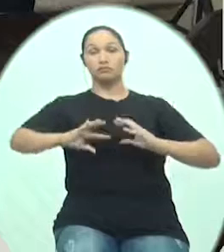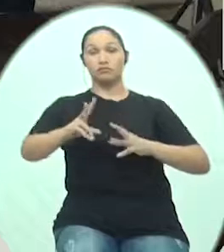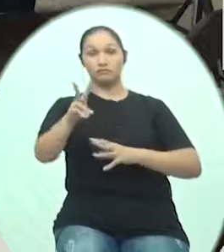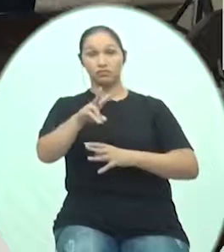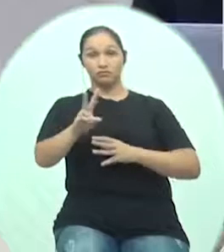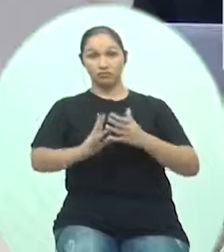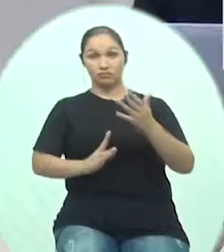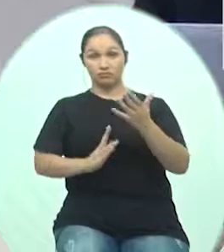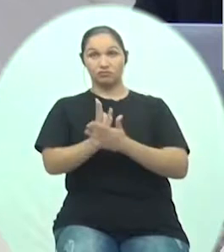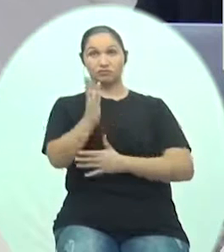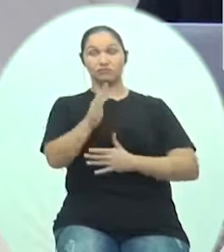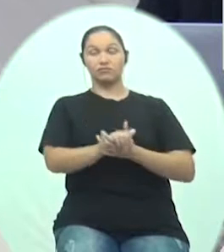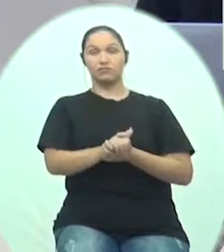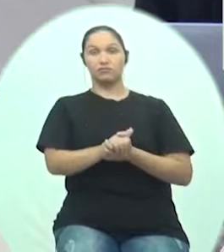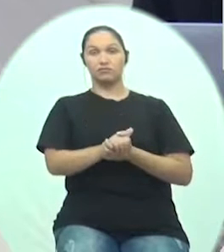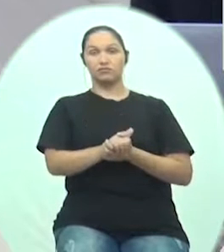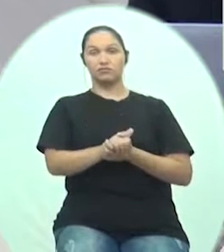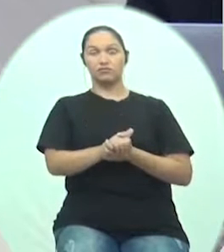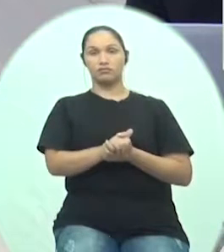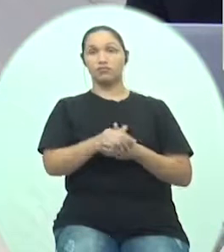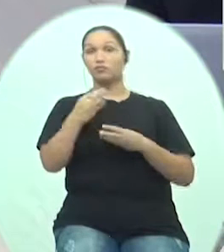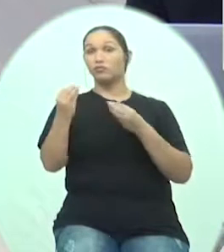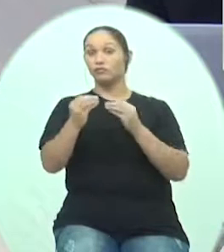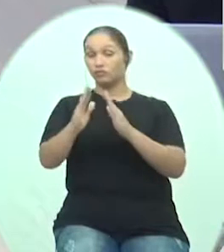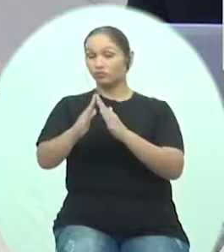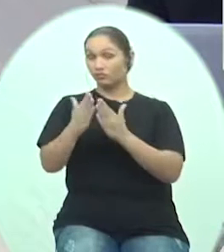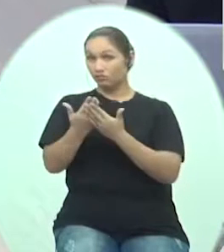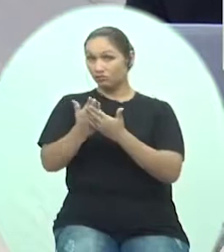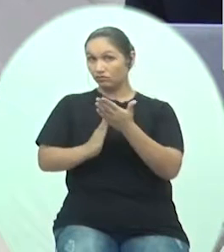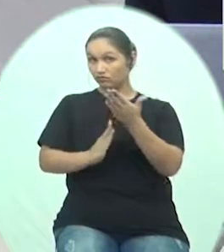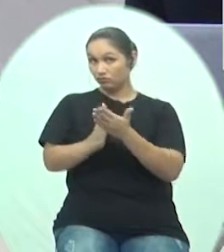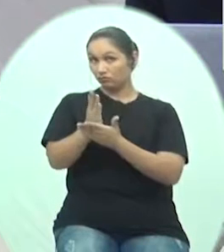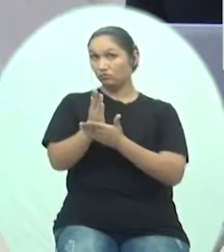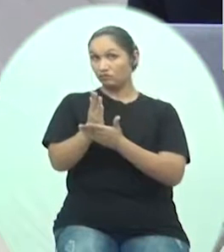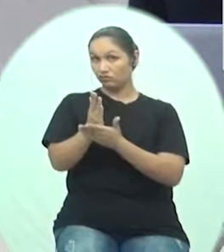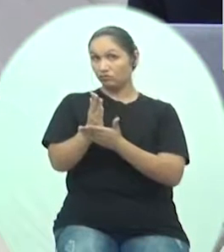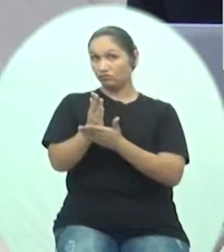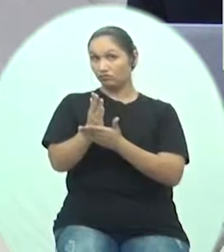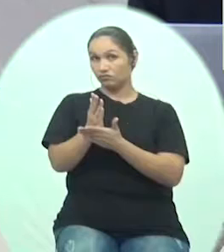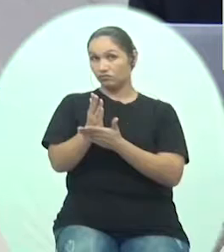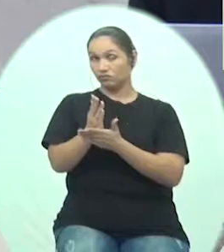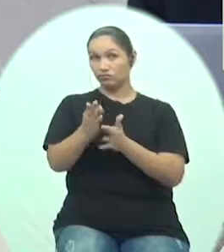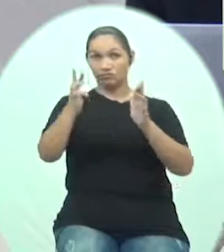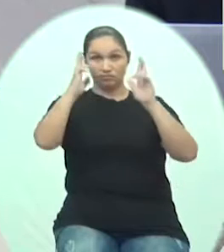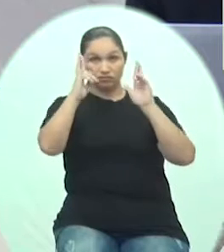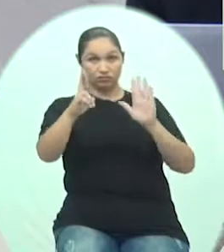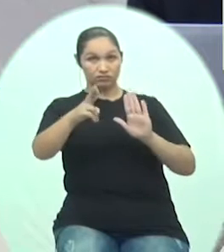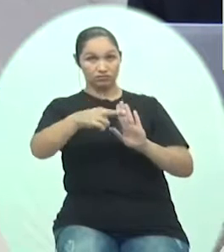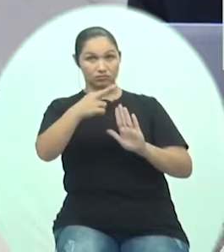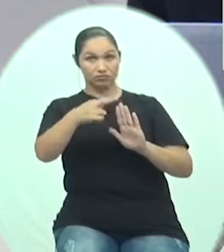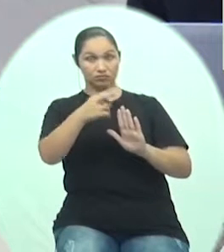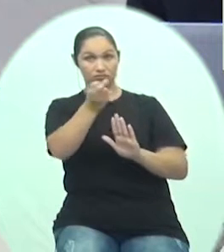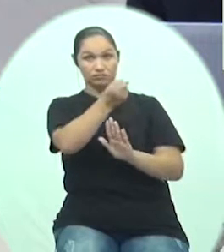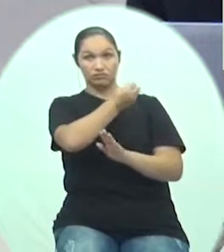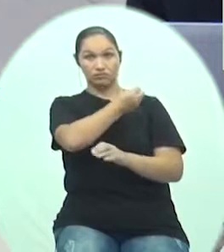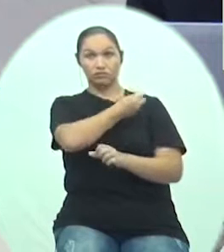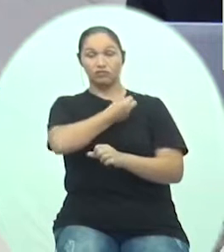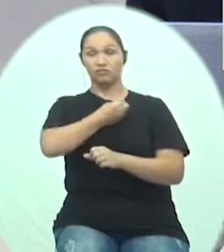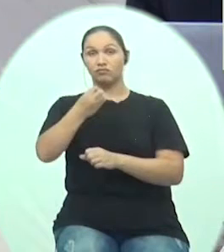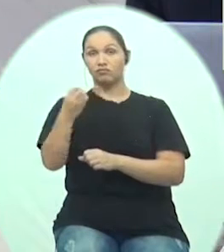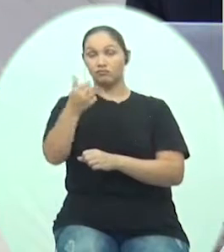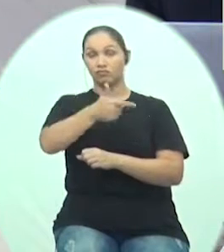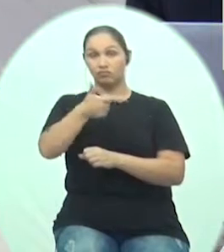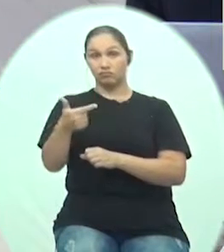por unanimidade diante da aprovação desse requerimento de acordo com a resolução 022/2019 informo aos